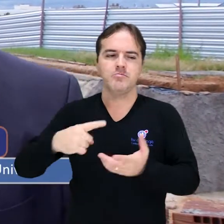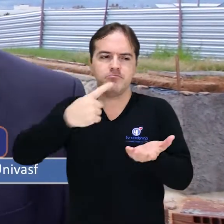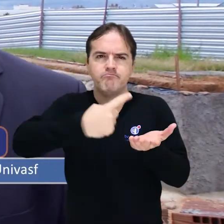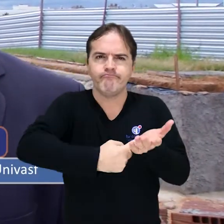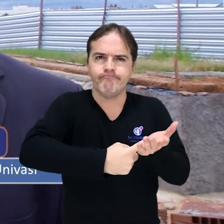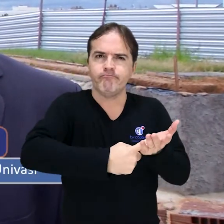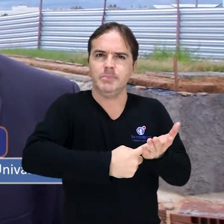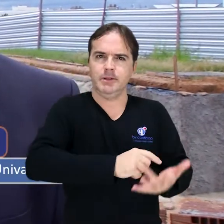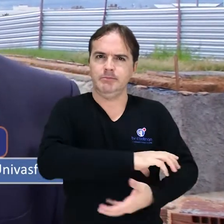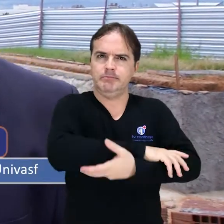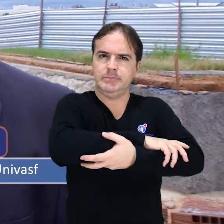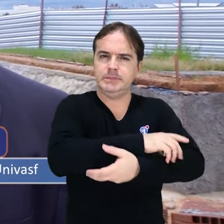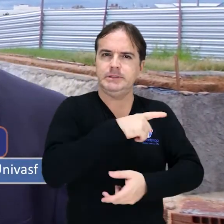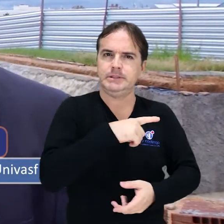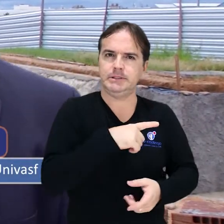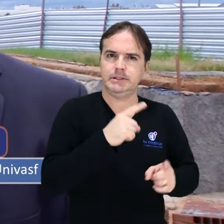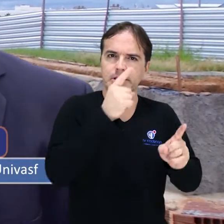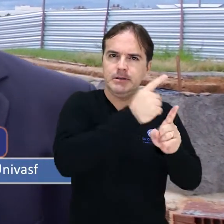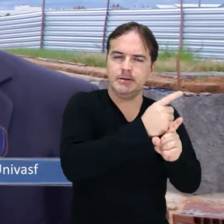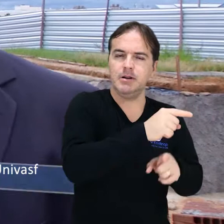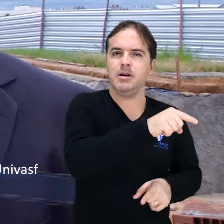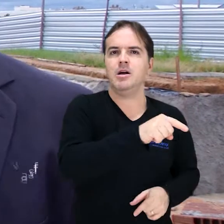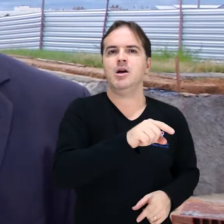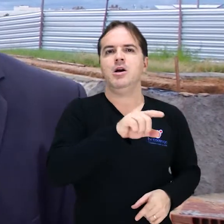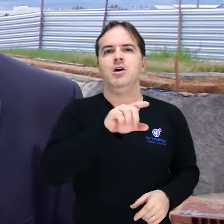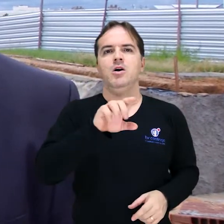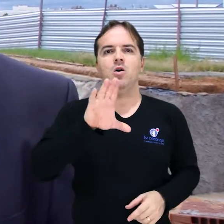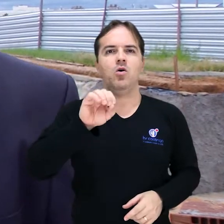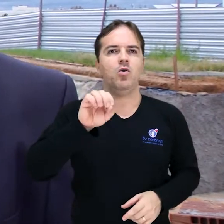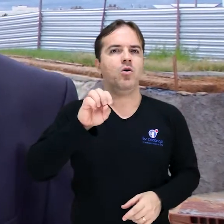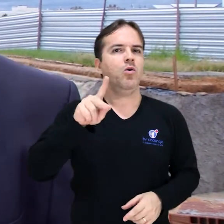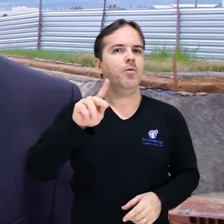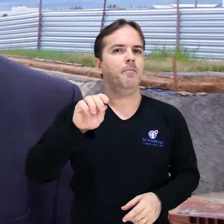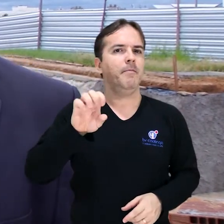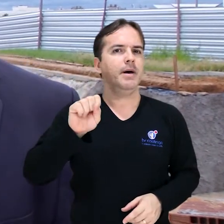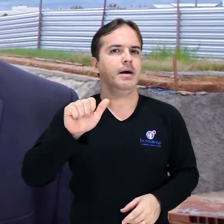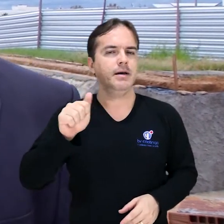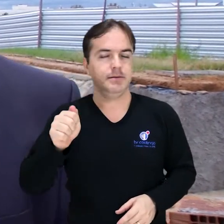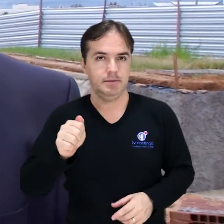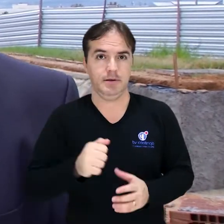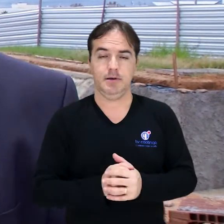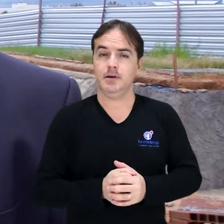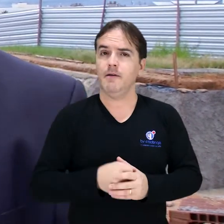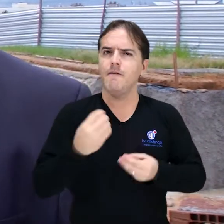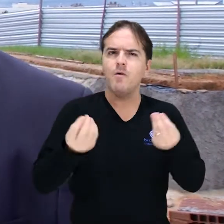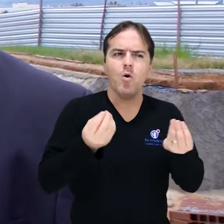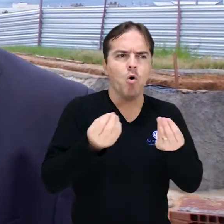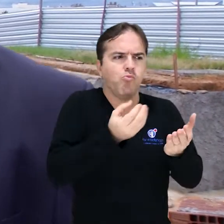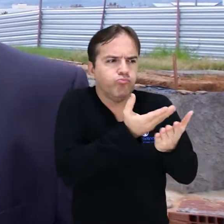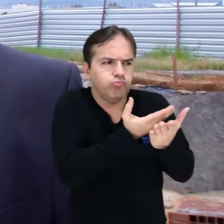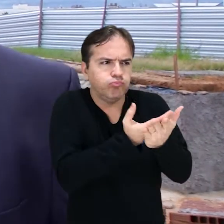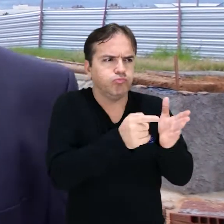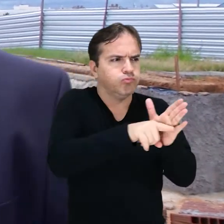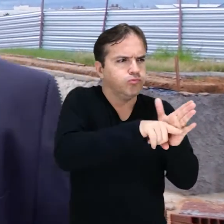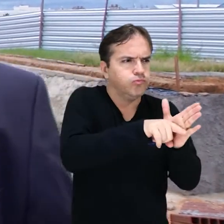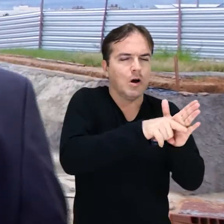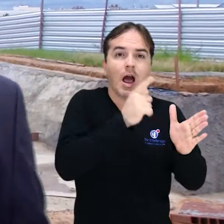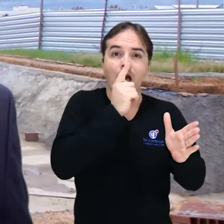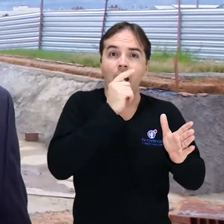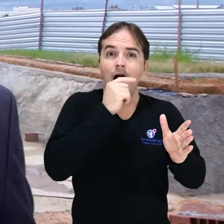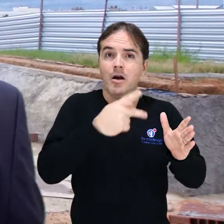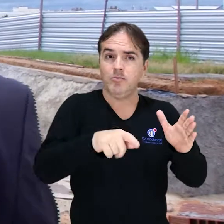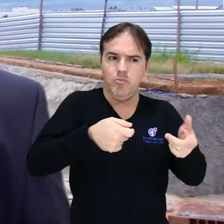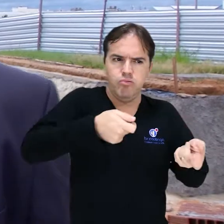estabeleceu uma proximidade junto à Compesa, Prefeitura Municipal, né, para viabilizar um estudo de fornecimento de